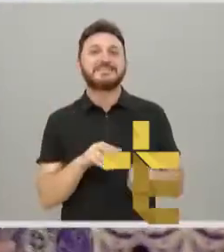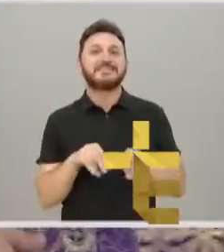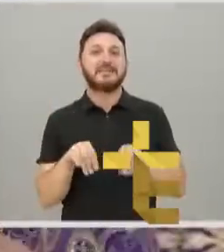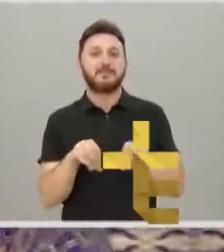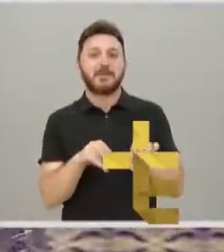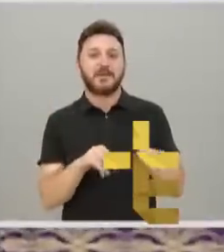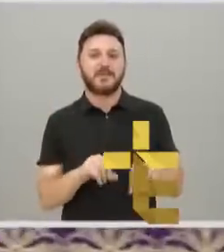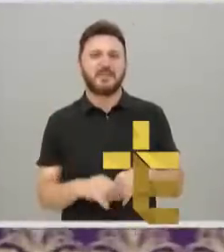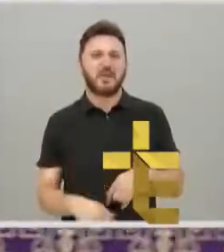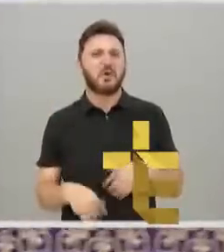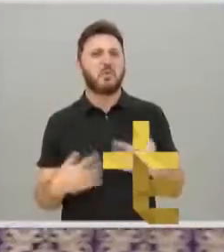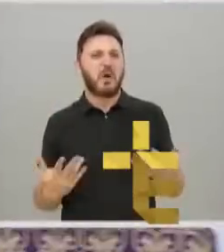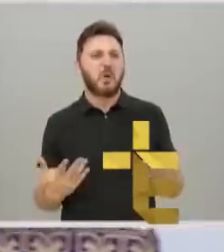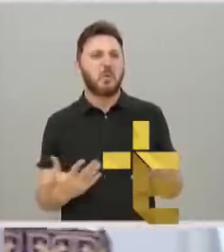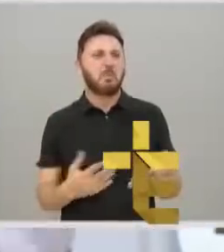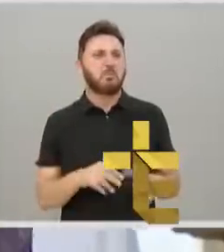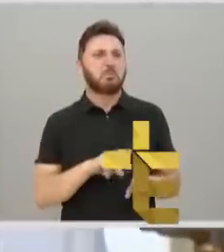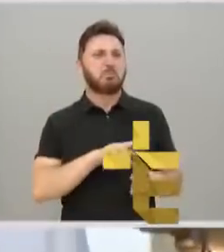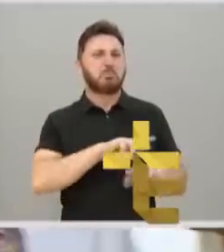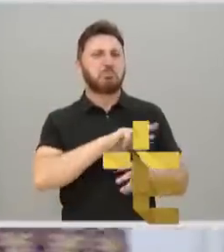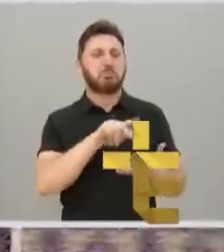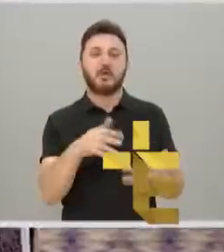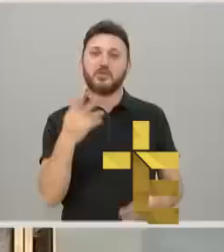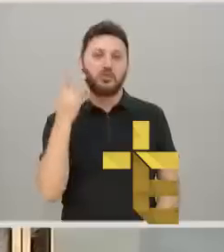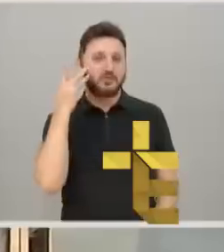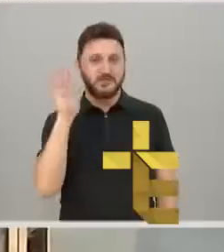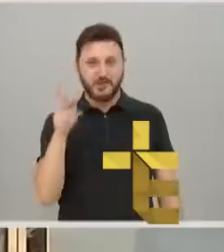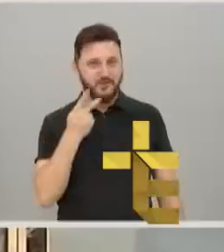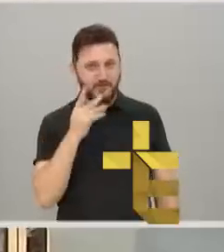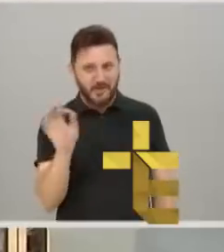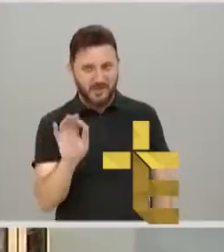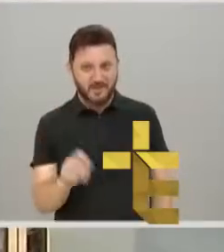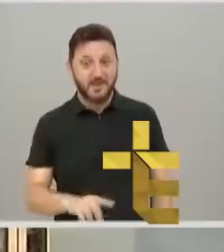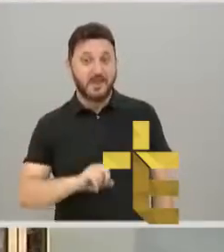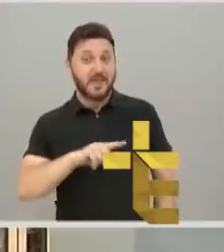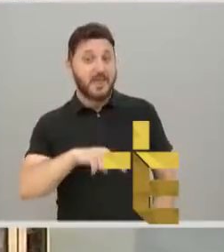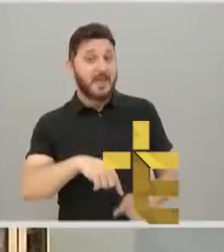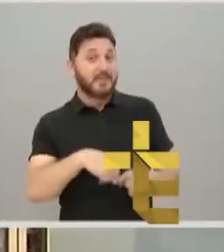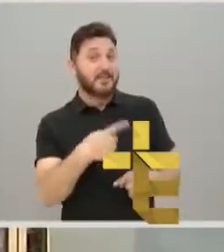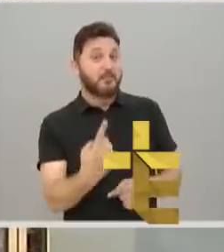qual. E na primeira semana pós-retiro terão um trabalho.